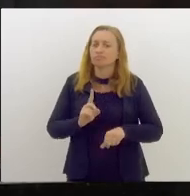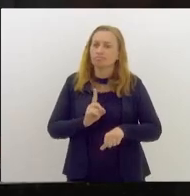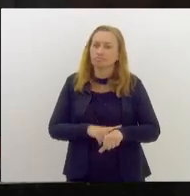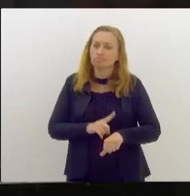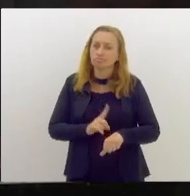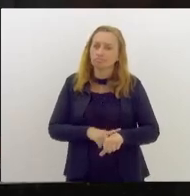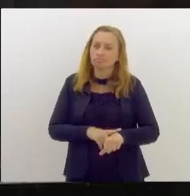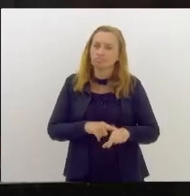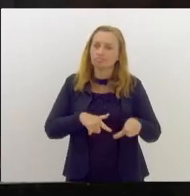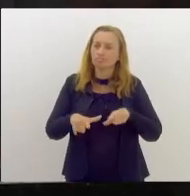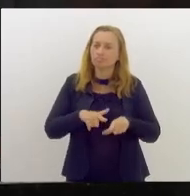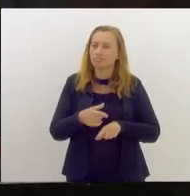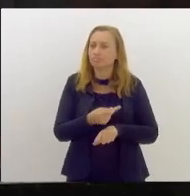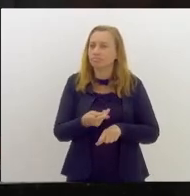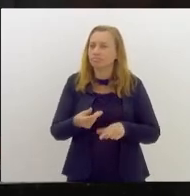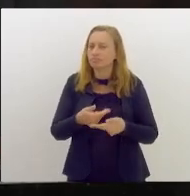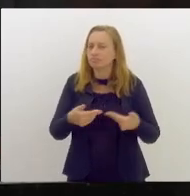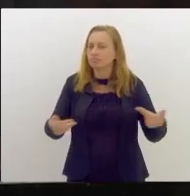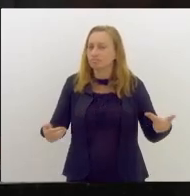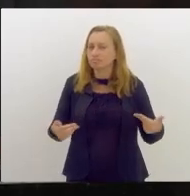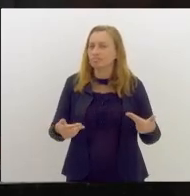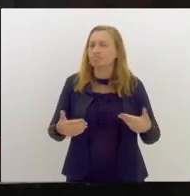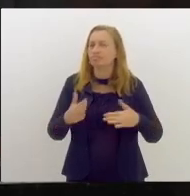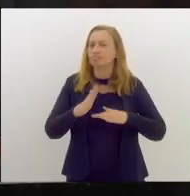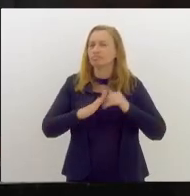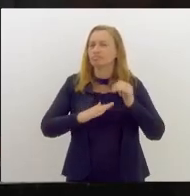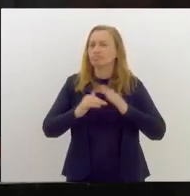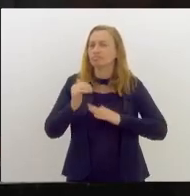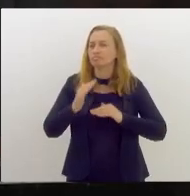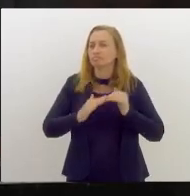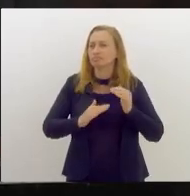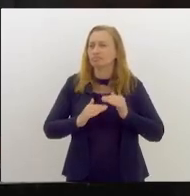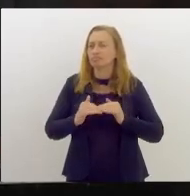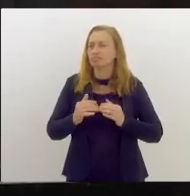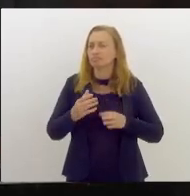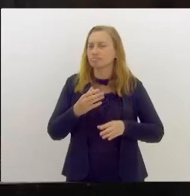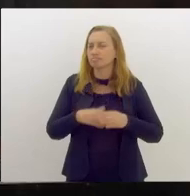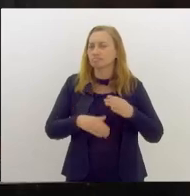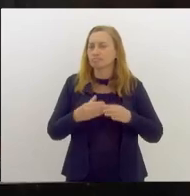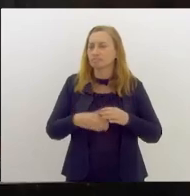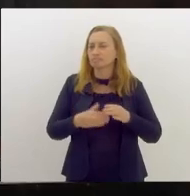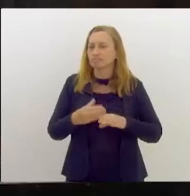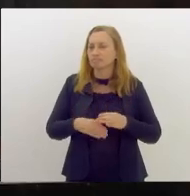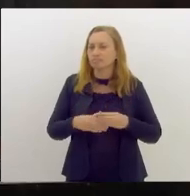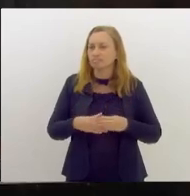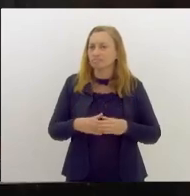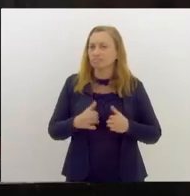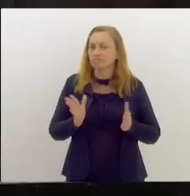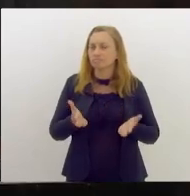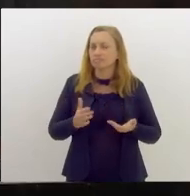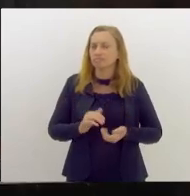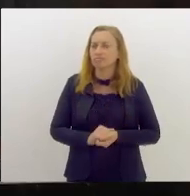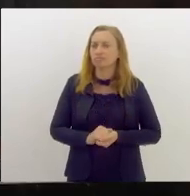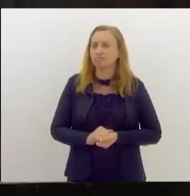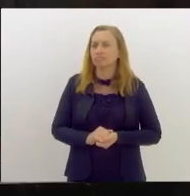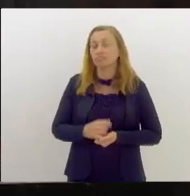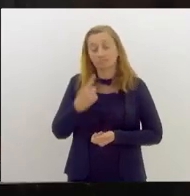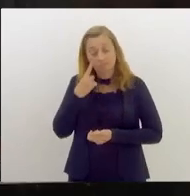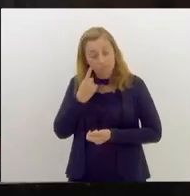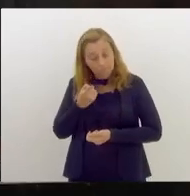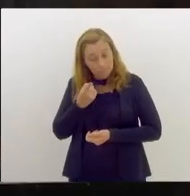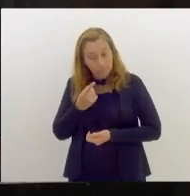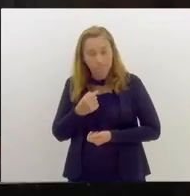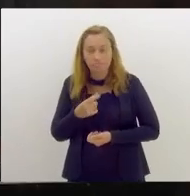vários profissionais cujos cargos foram oferecidos em concurso por mais que se tenham argumento eu tô conferindo isso aqui ainda